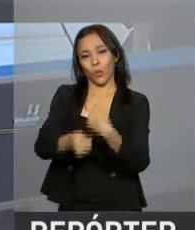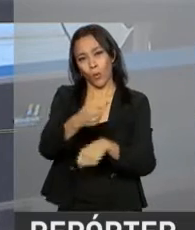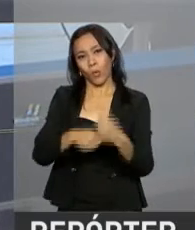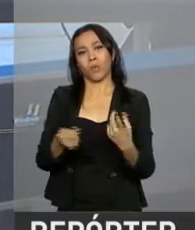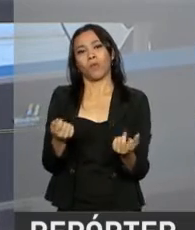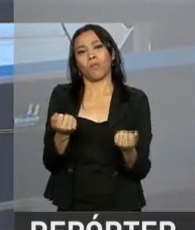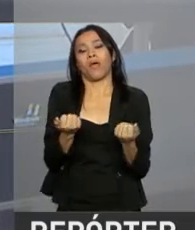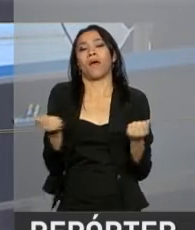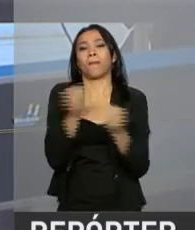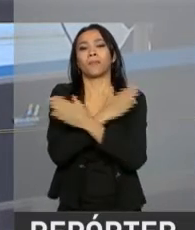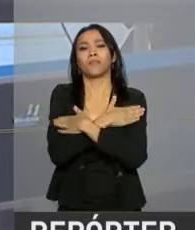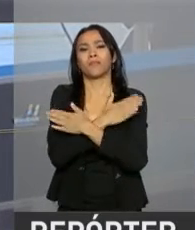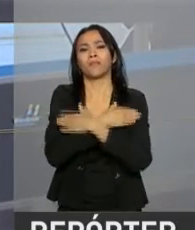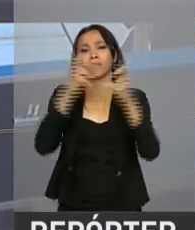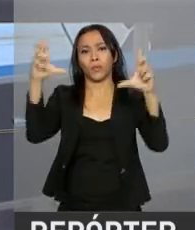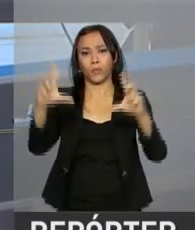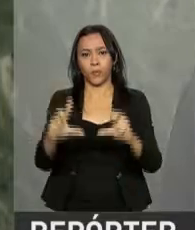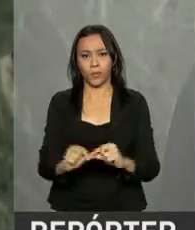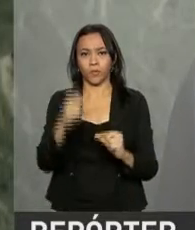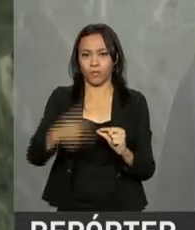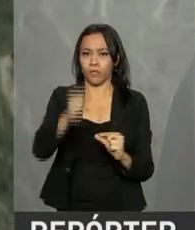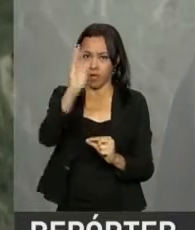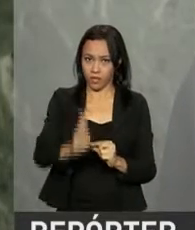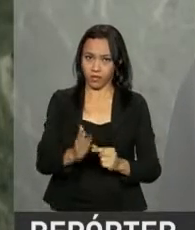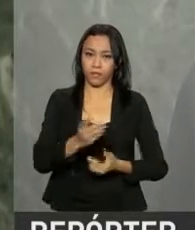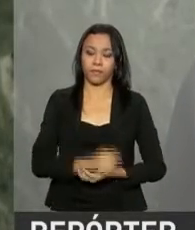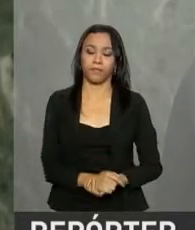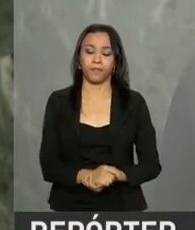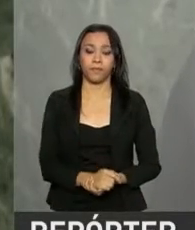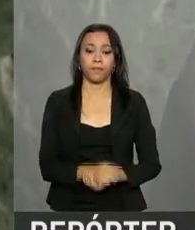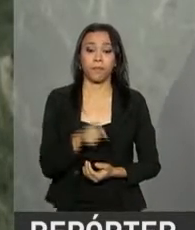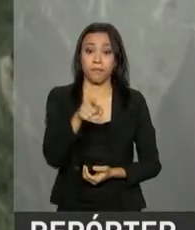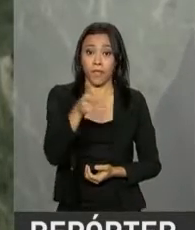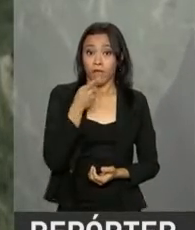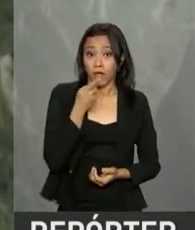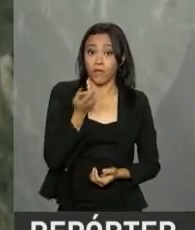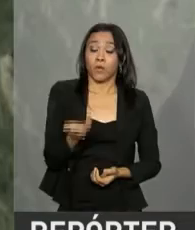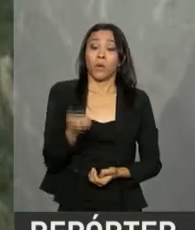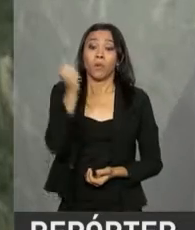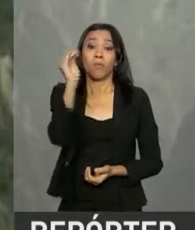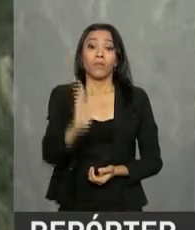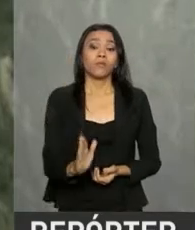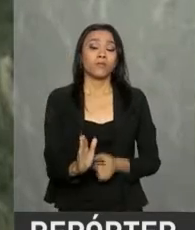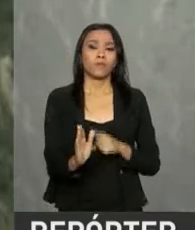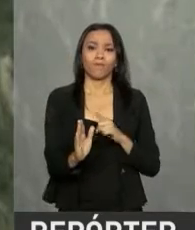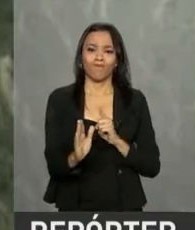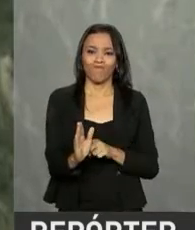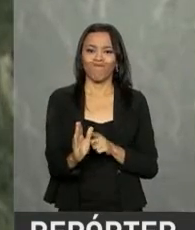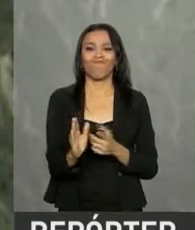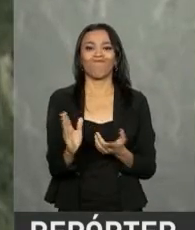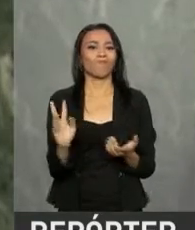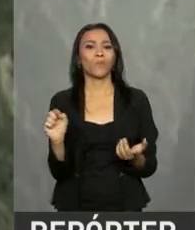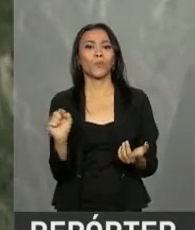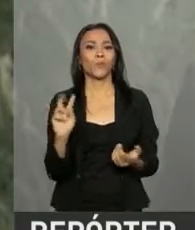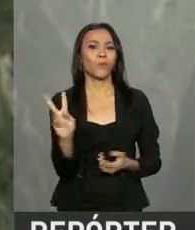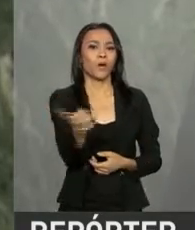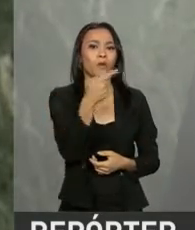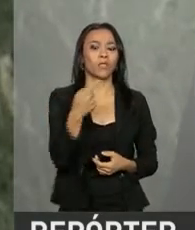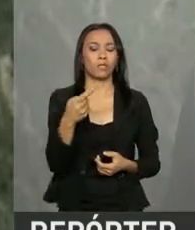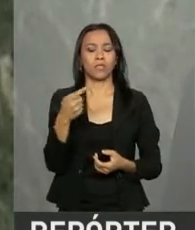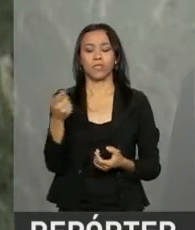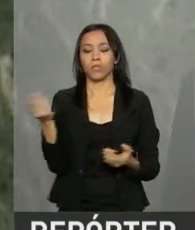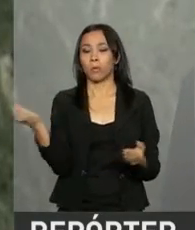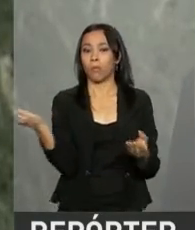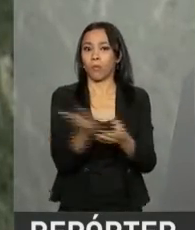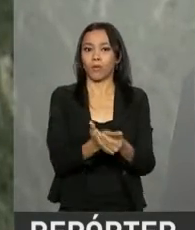os empregos de milhões de brasileiros. O Brasil acaba de atravessar um processo